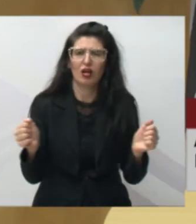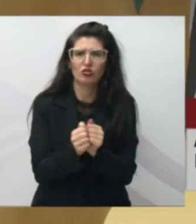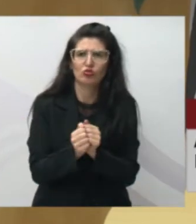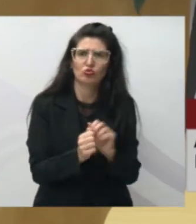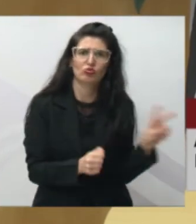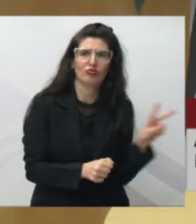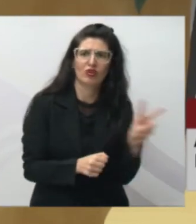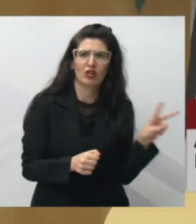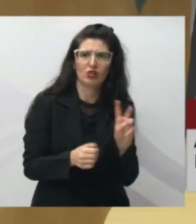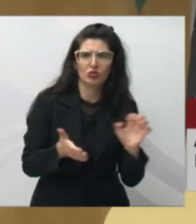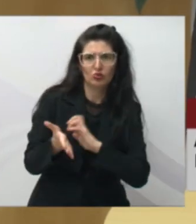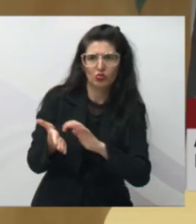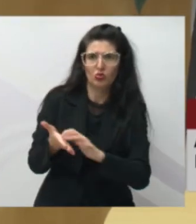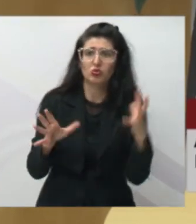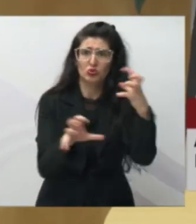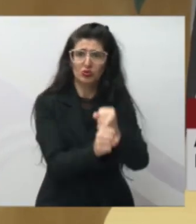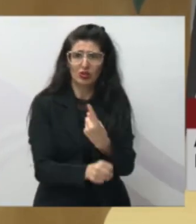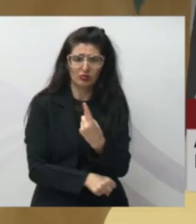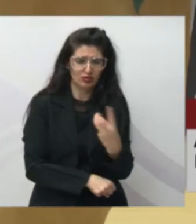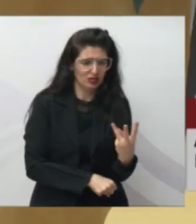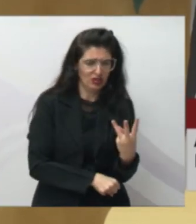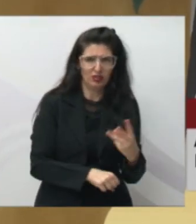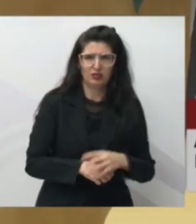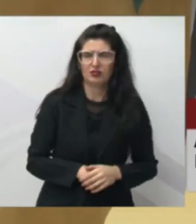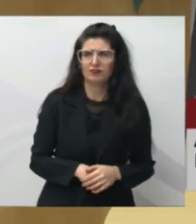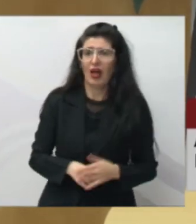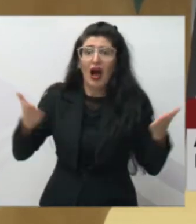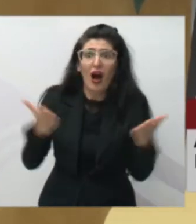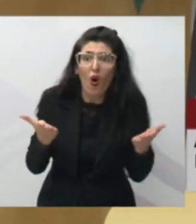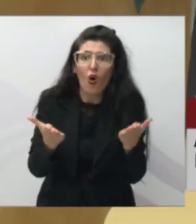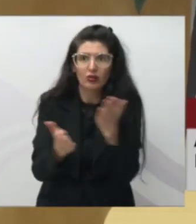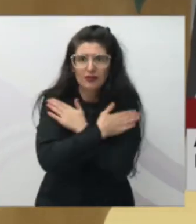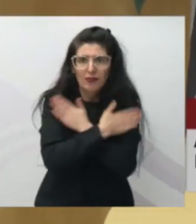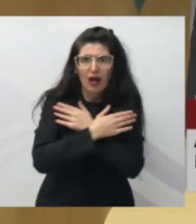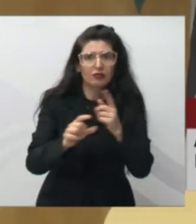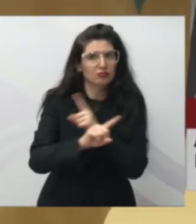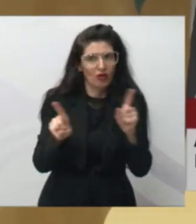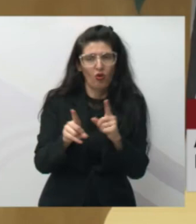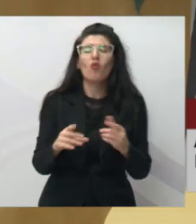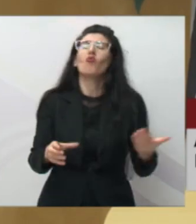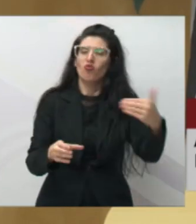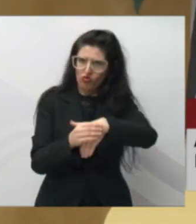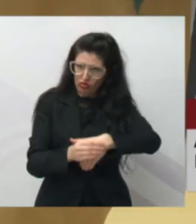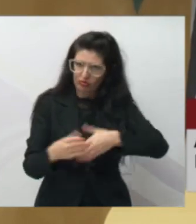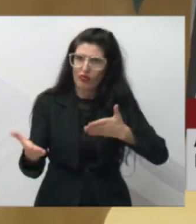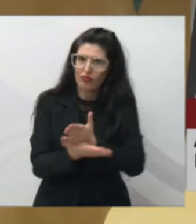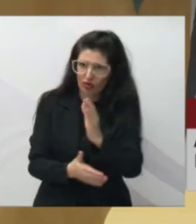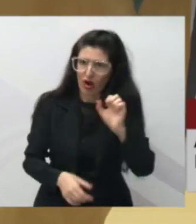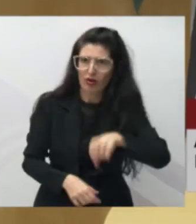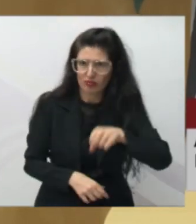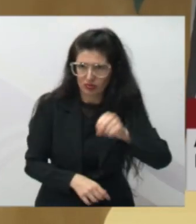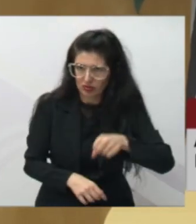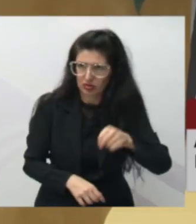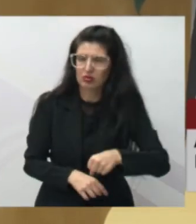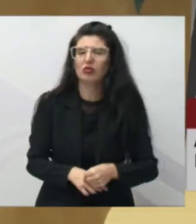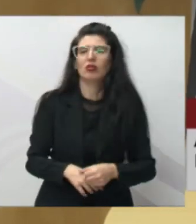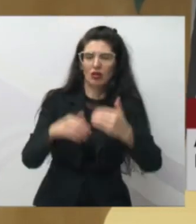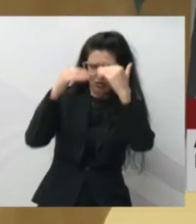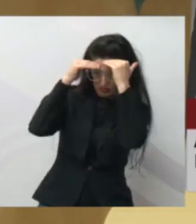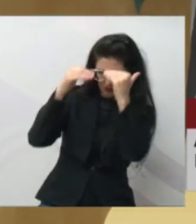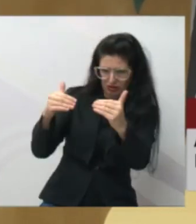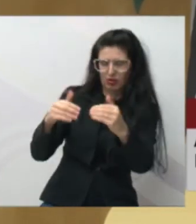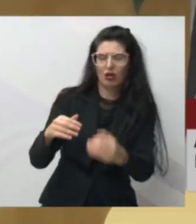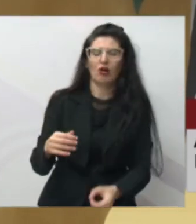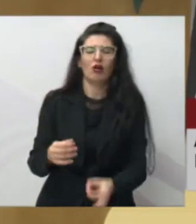nesse sentido, para que não fique desempregado nesse momento. Por isso que vou sim votar favorável a esse projeto. Vamos atender o Tribunal de Justiça, para concluir, senhor